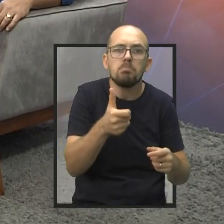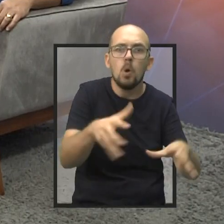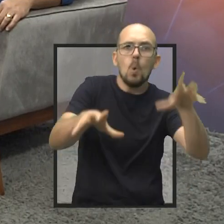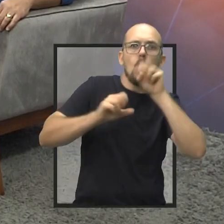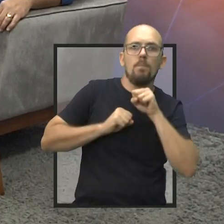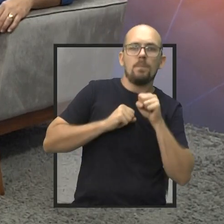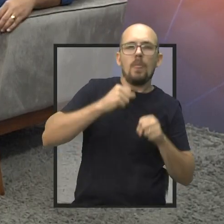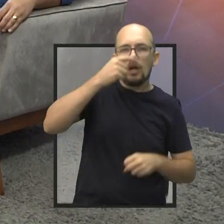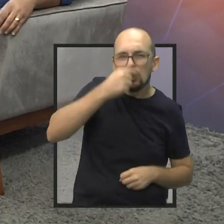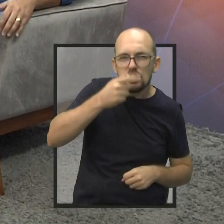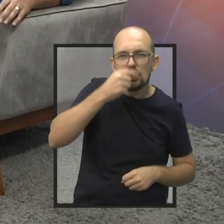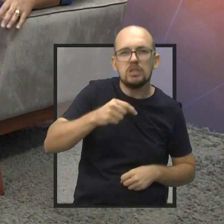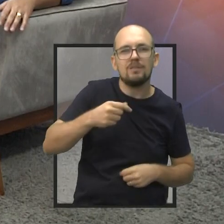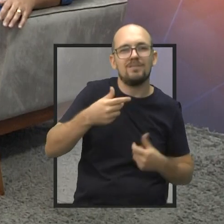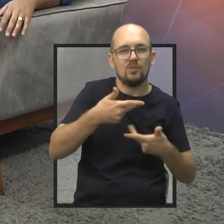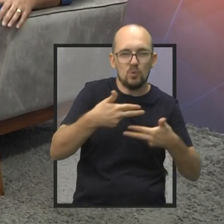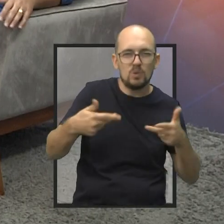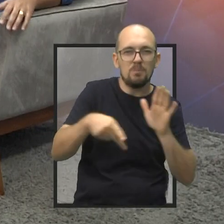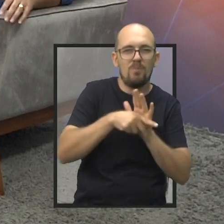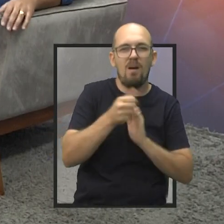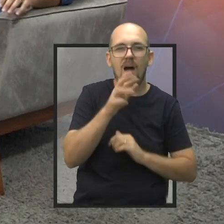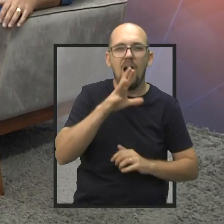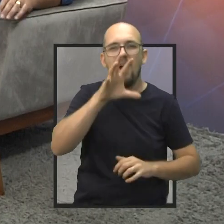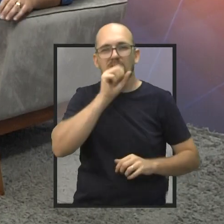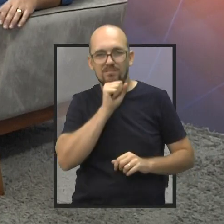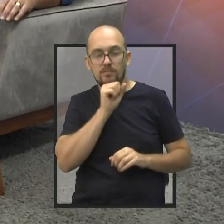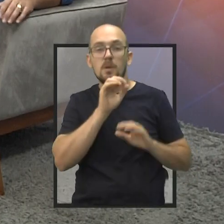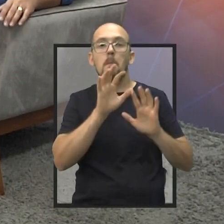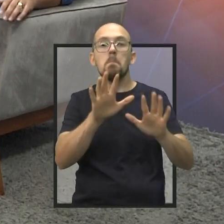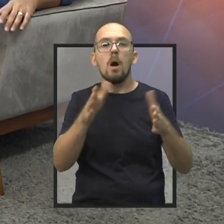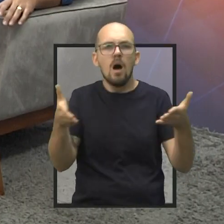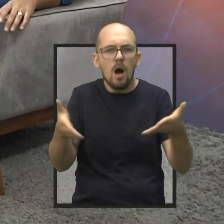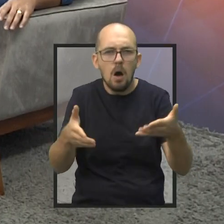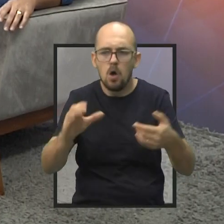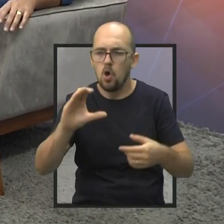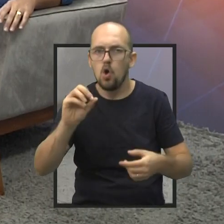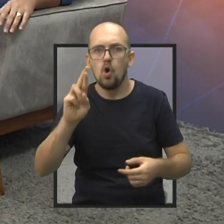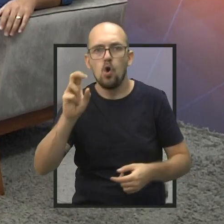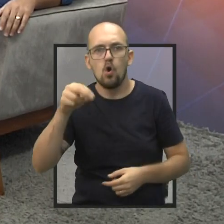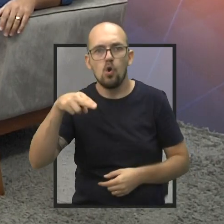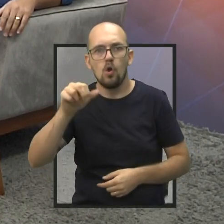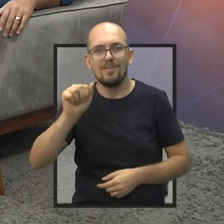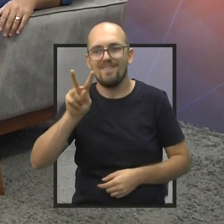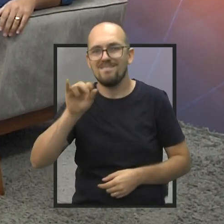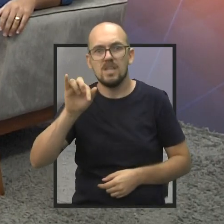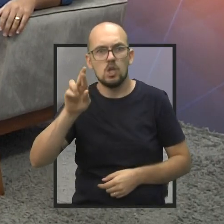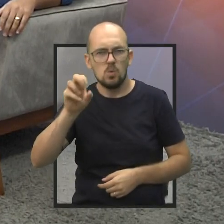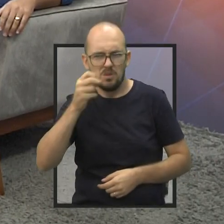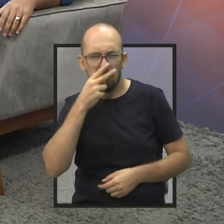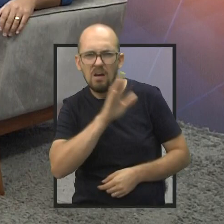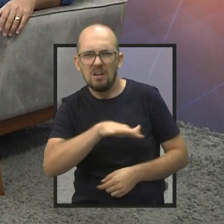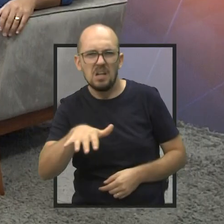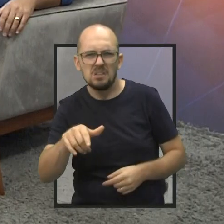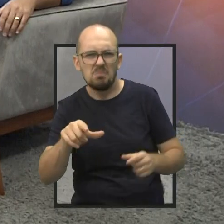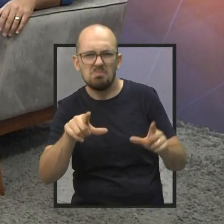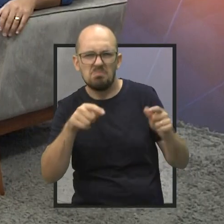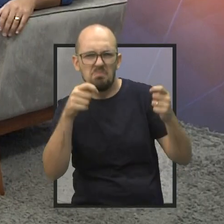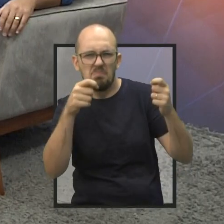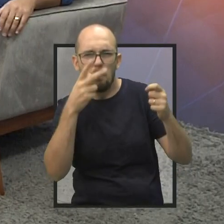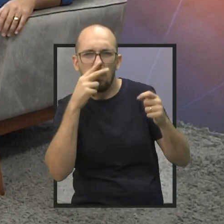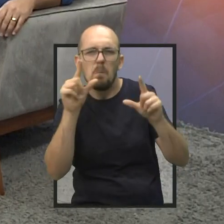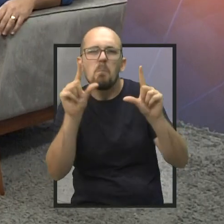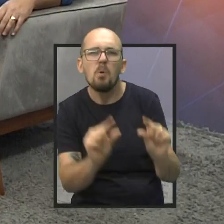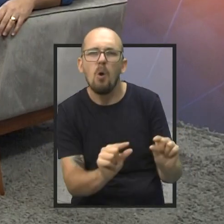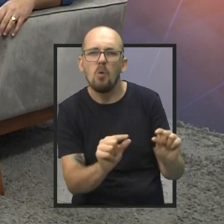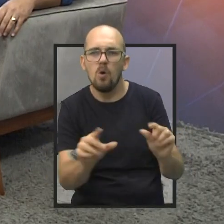nesse caso específico do coronavírus, até então, os dados que se tem é que as crianças não são tão vulneráveis,